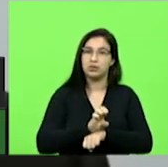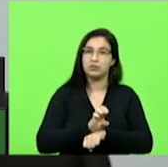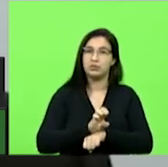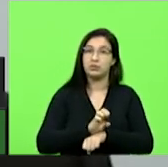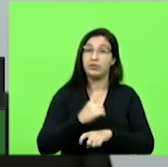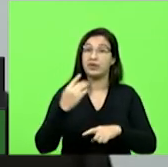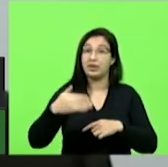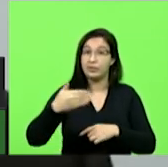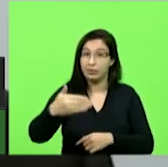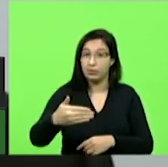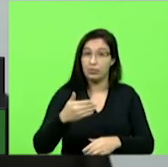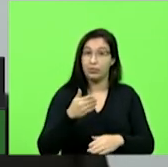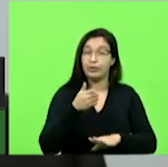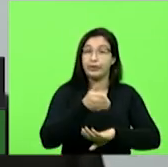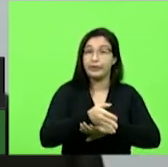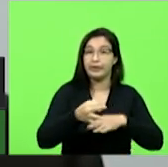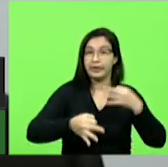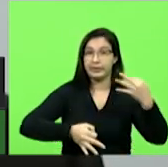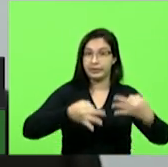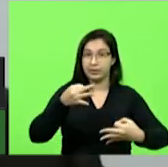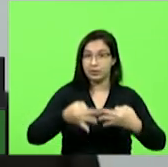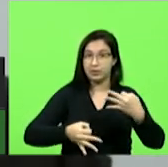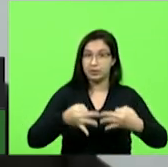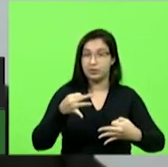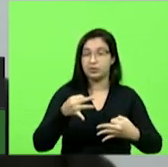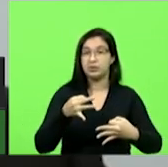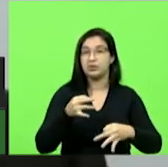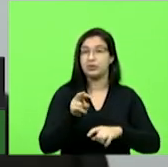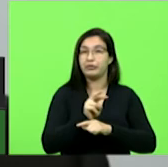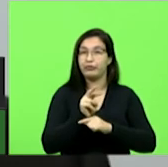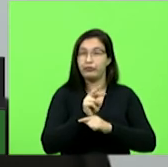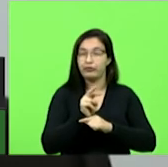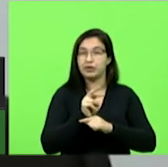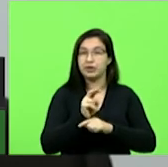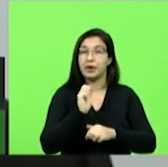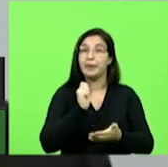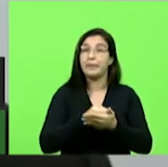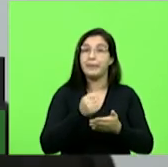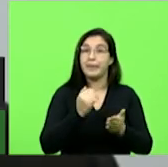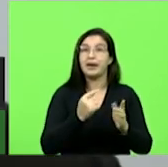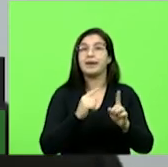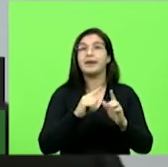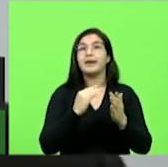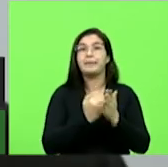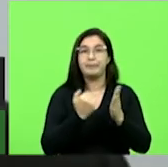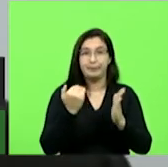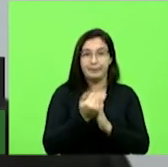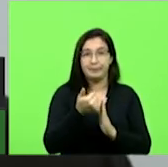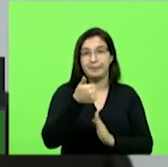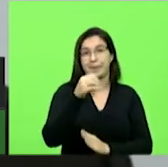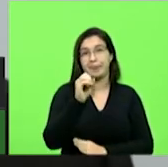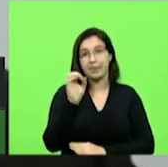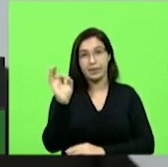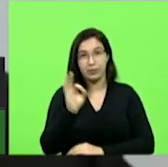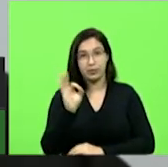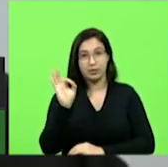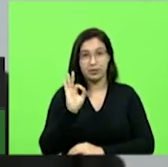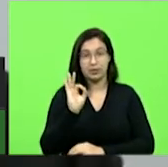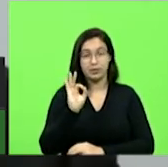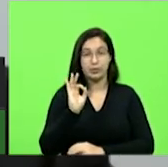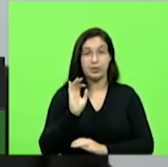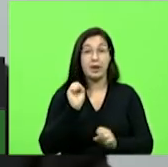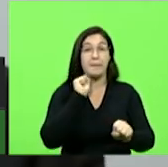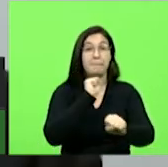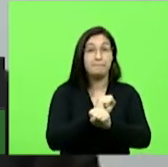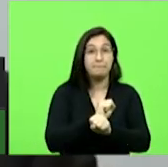ajuizado nas execuções fiscais, ele paga mais 10%. Quando ele para de pagar, aí